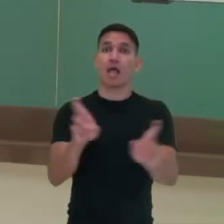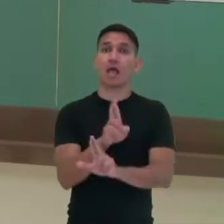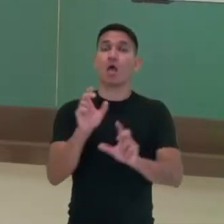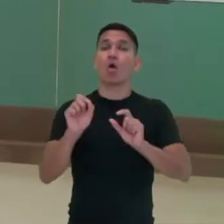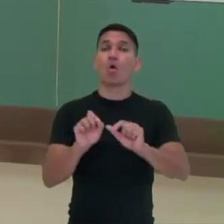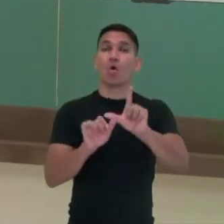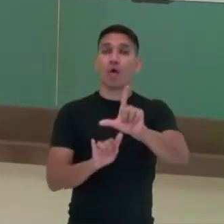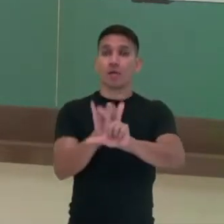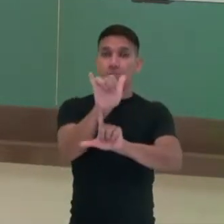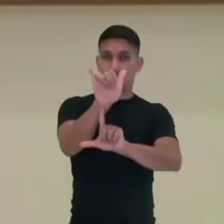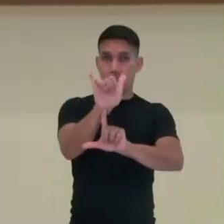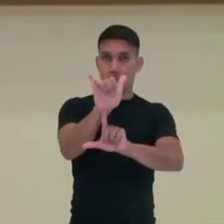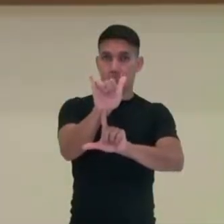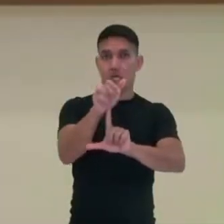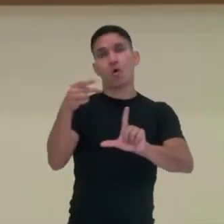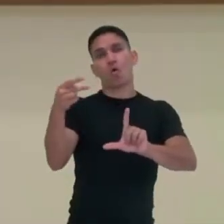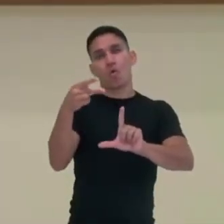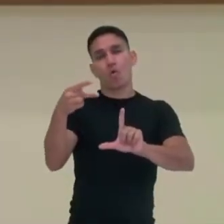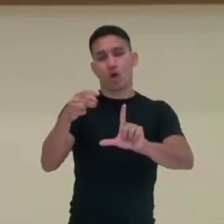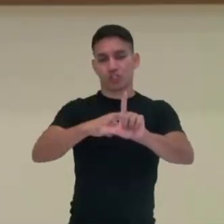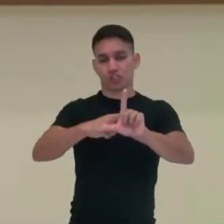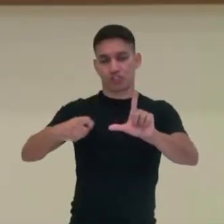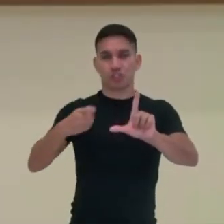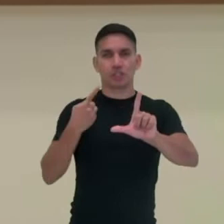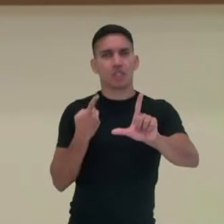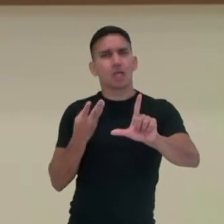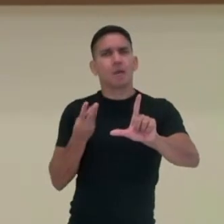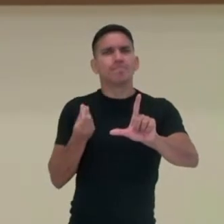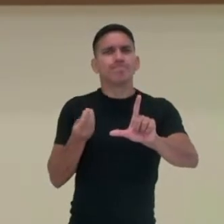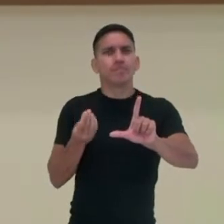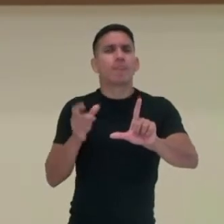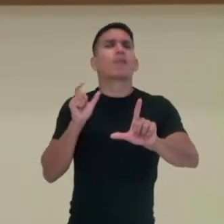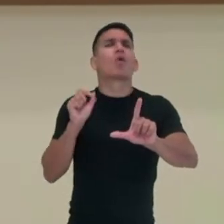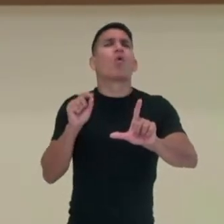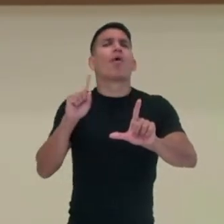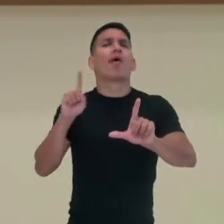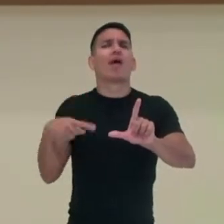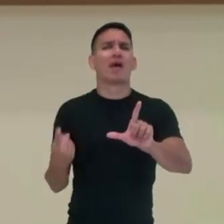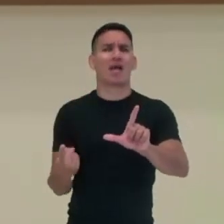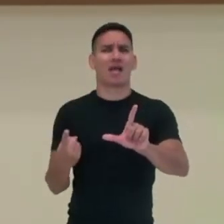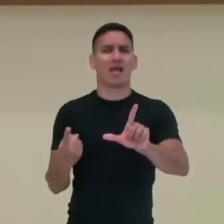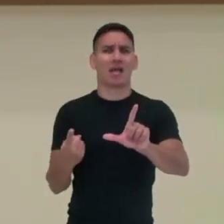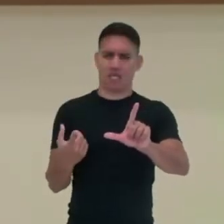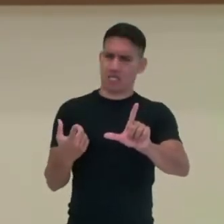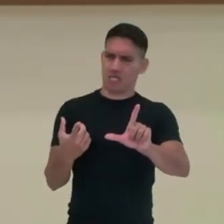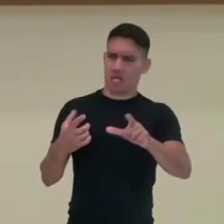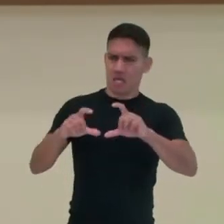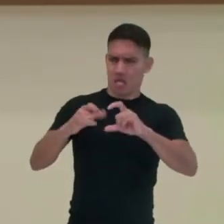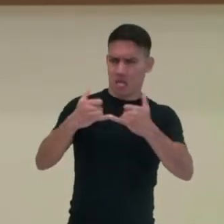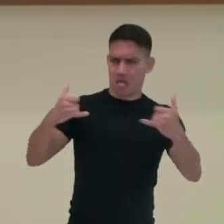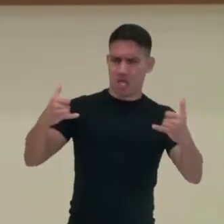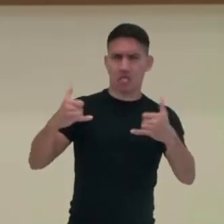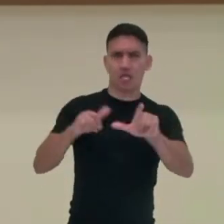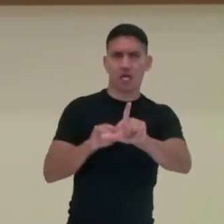y igual a x. Mas aí, quem é a reta y igual a x? É a